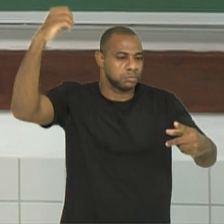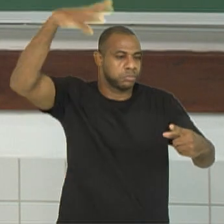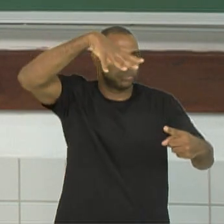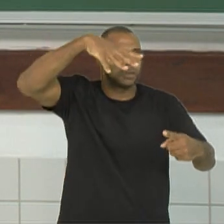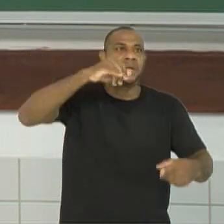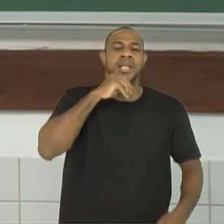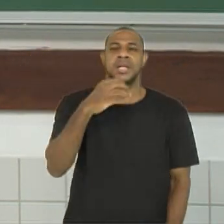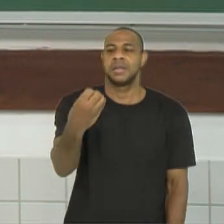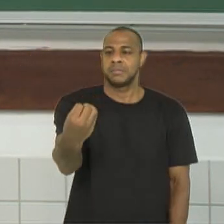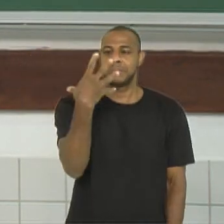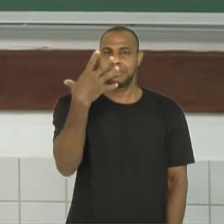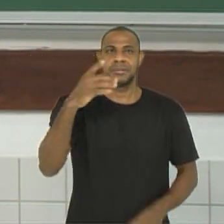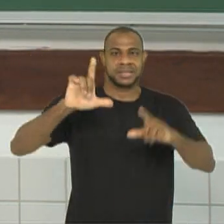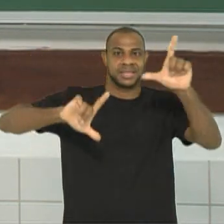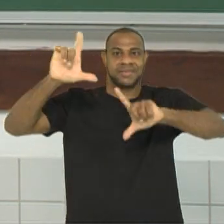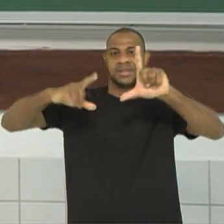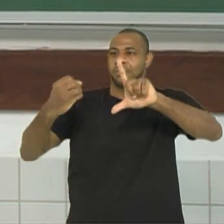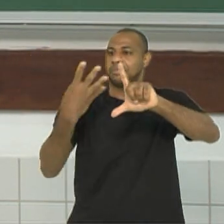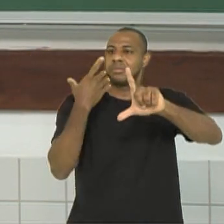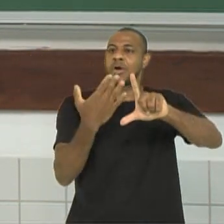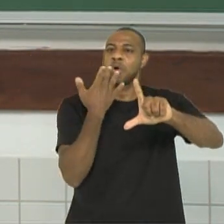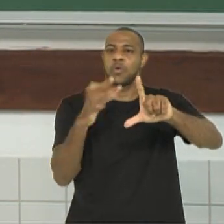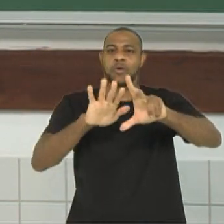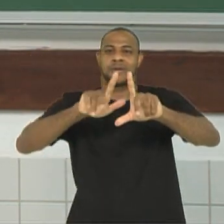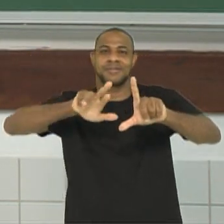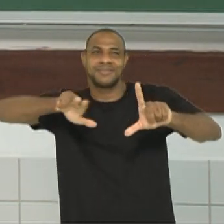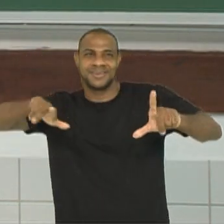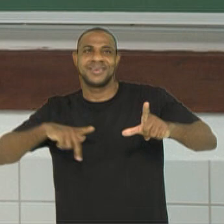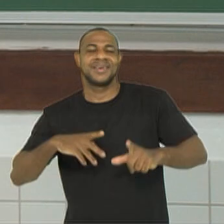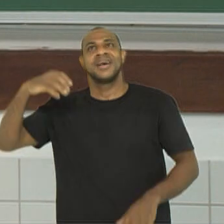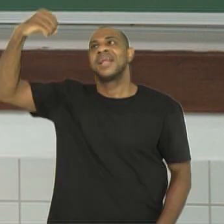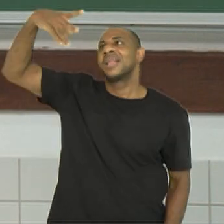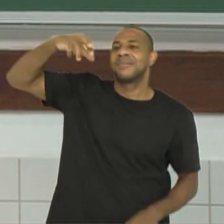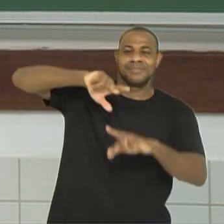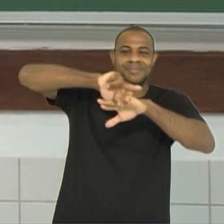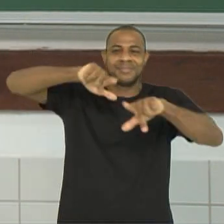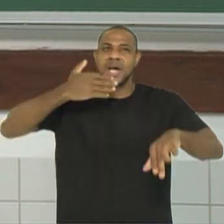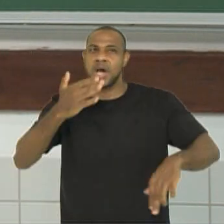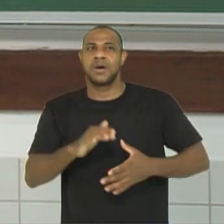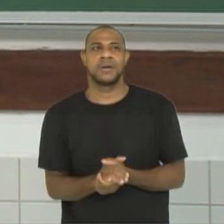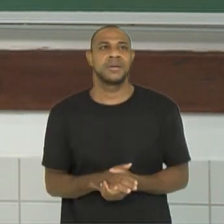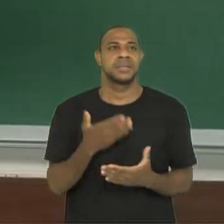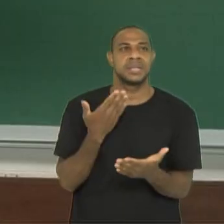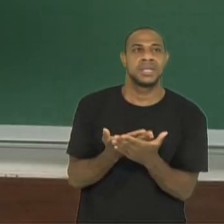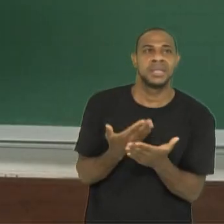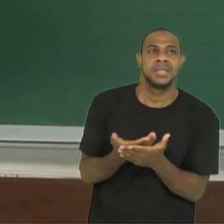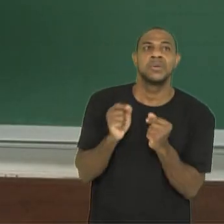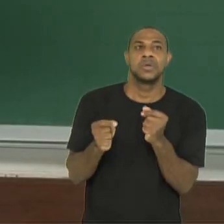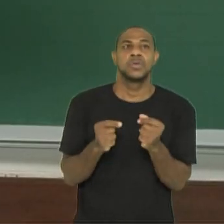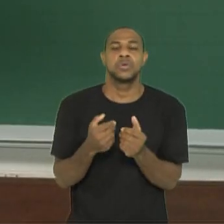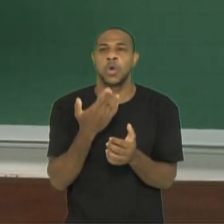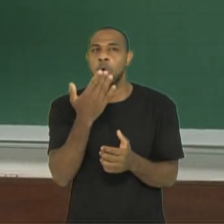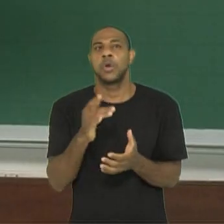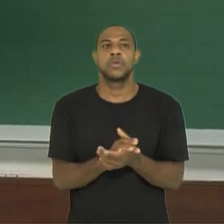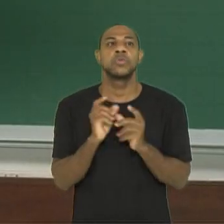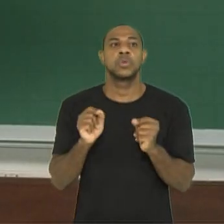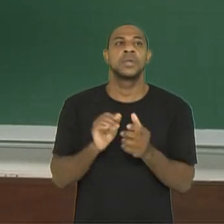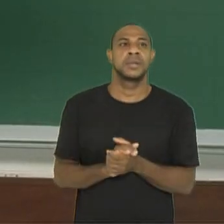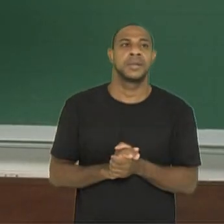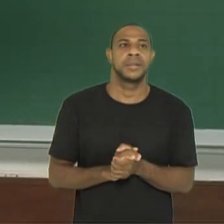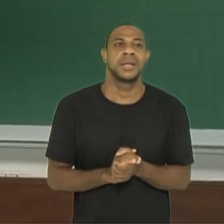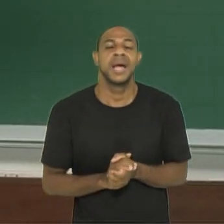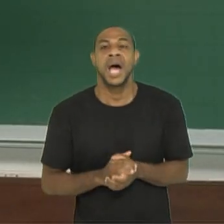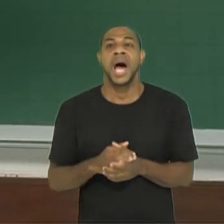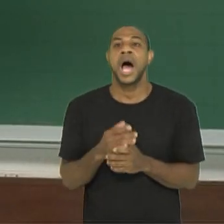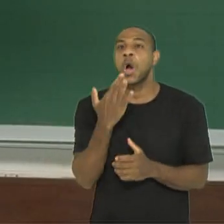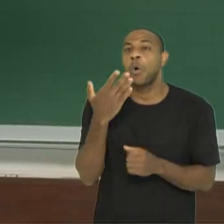televisão, a lâmpada, por exemplo, pode transmitir exatamente esses tipos de cores. E aí nos estudos de cores nós temos então as cores